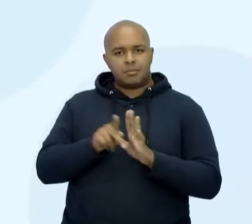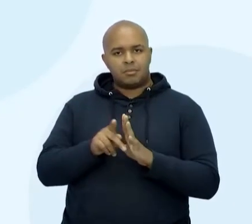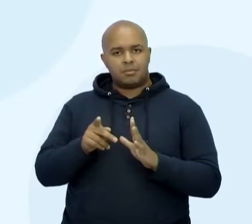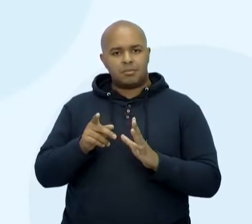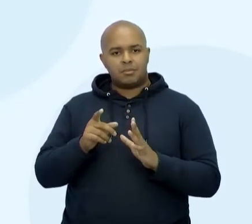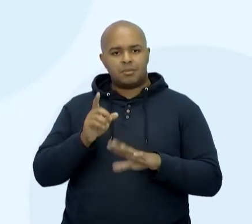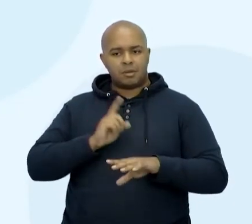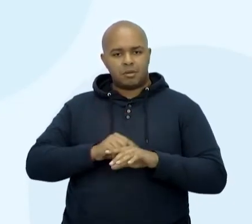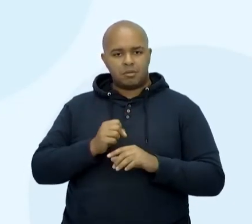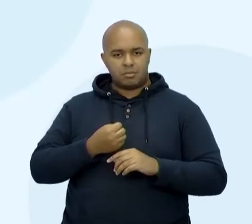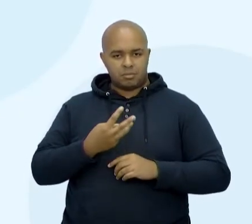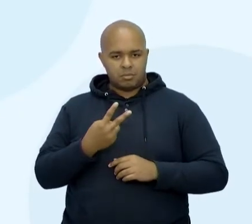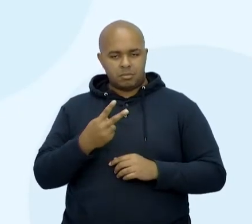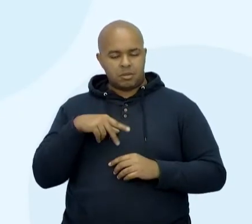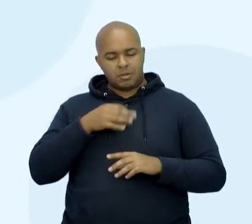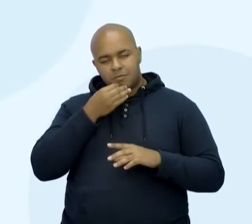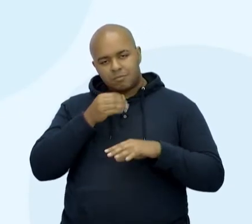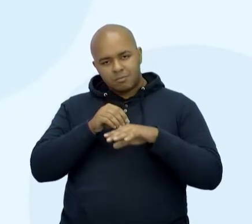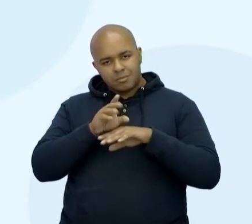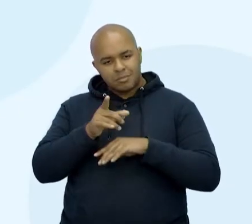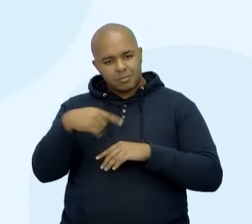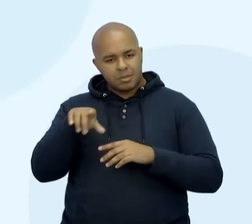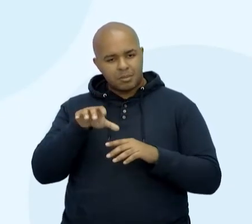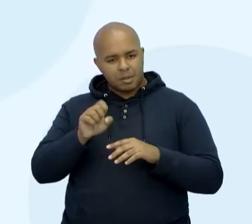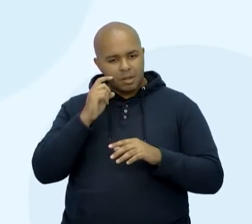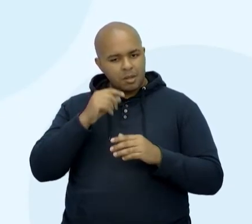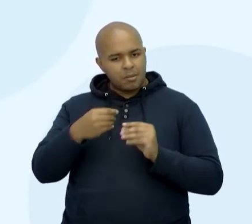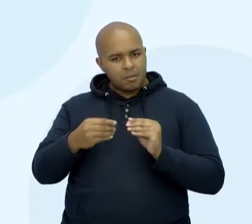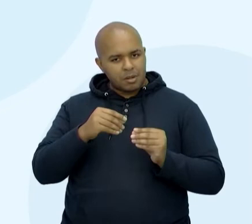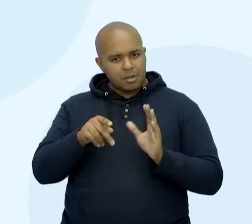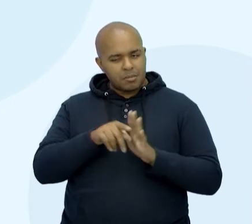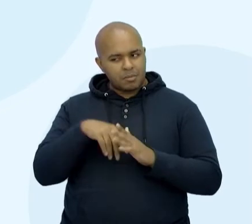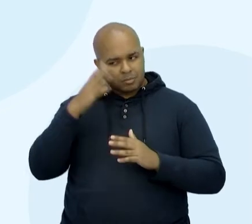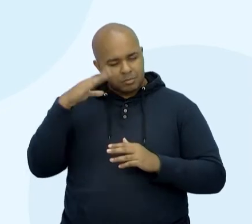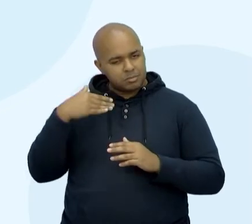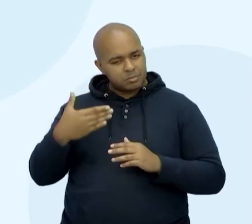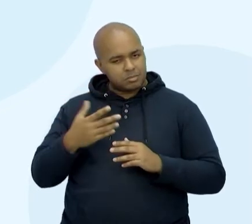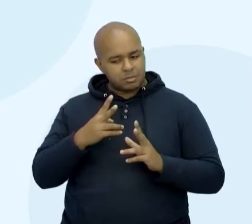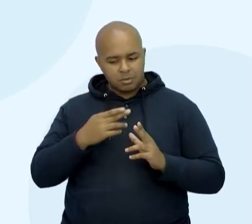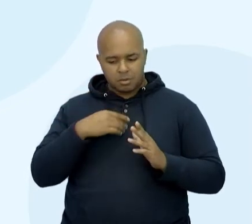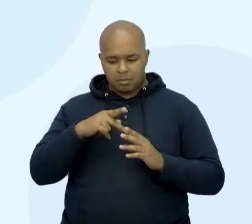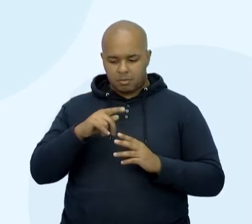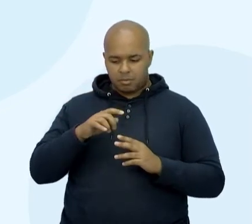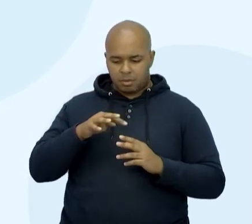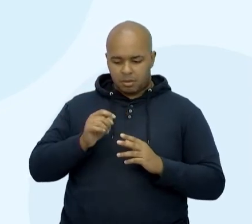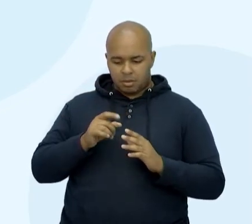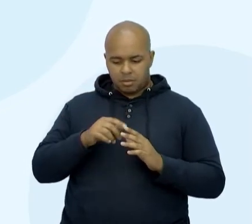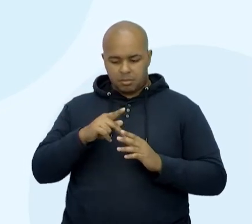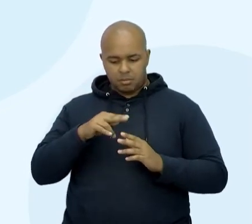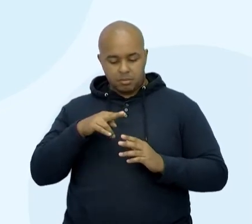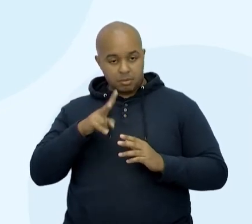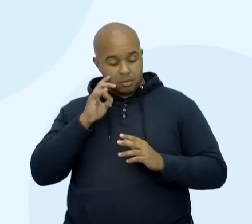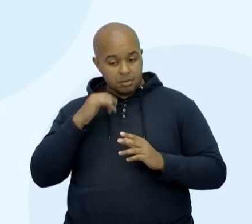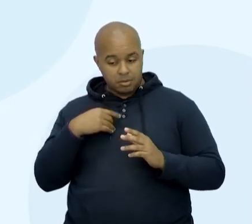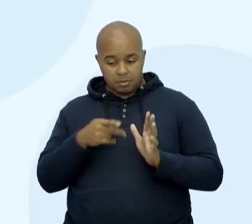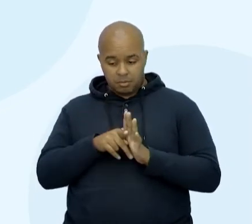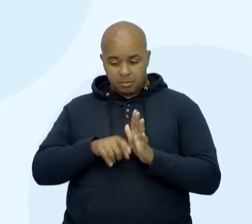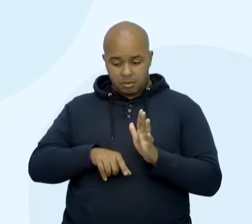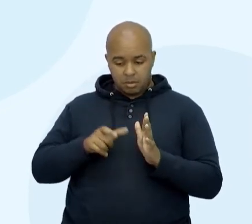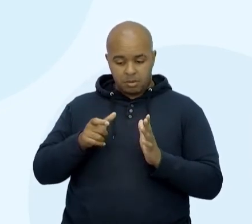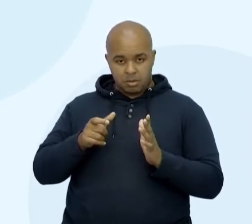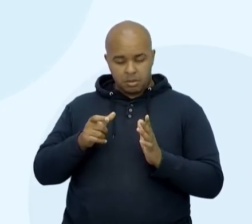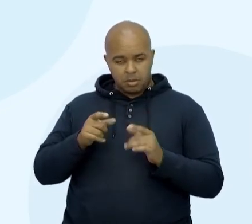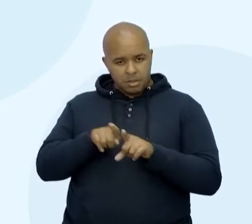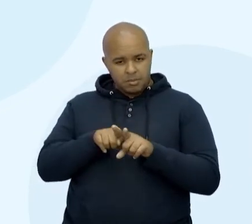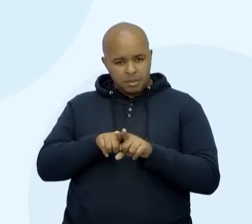lá no momento 2 é sugerido que vocês peguem plásticos do cotidiano, como o PET, o PVC, o polipropileno e o